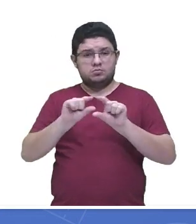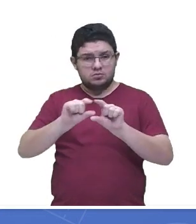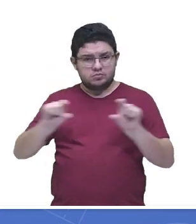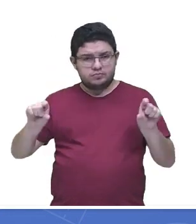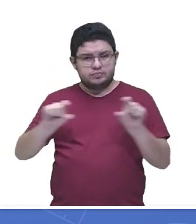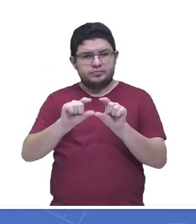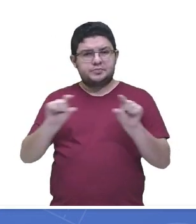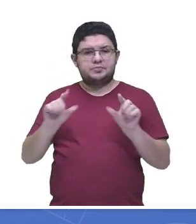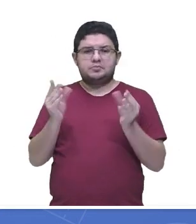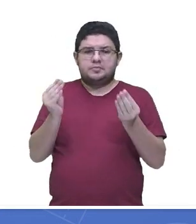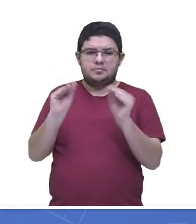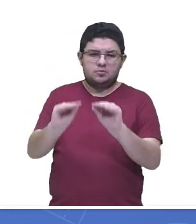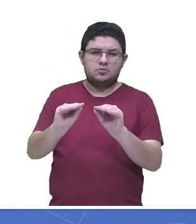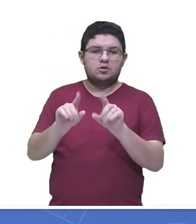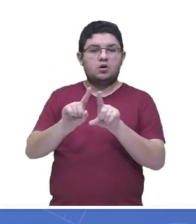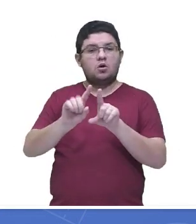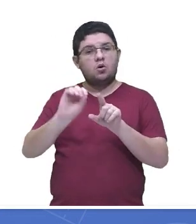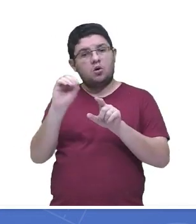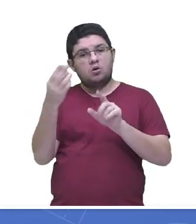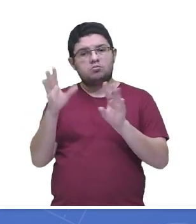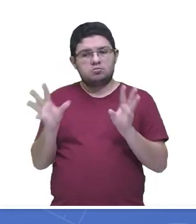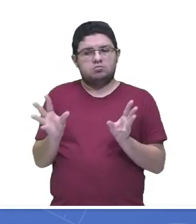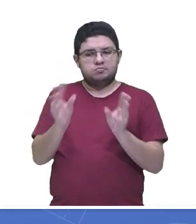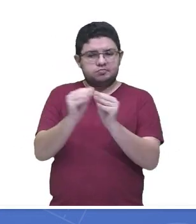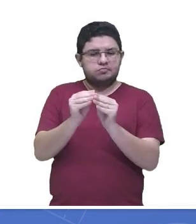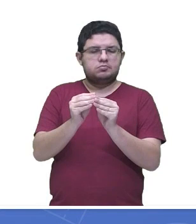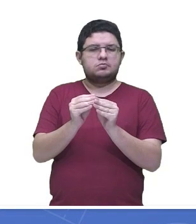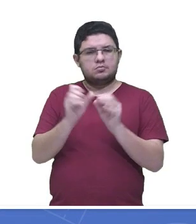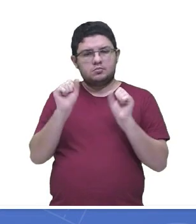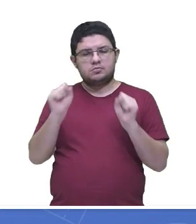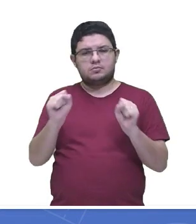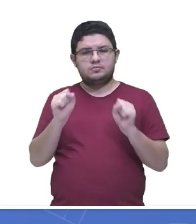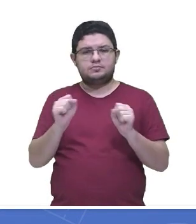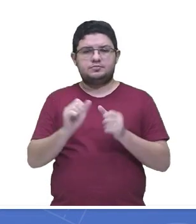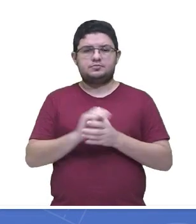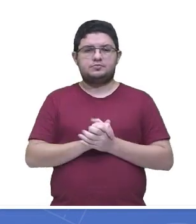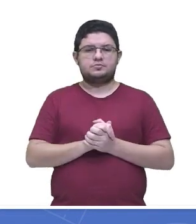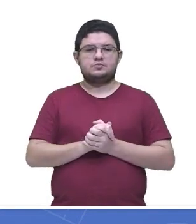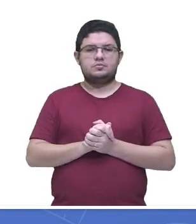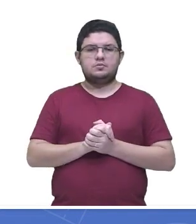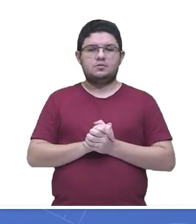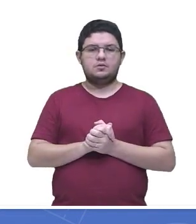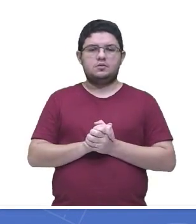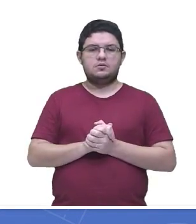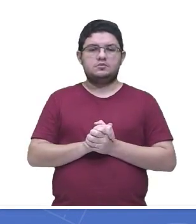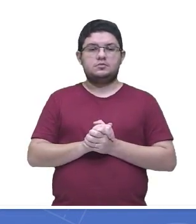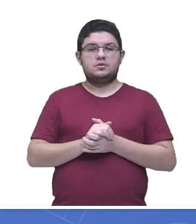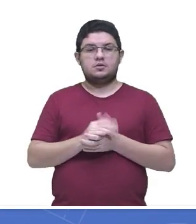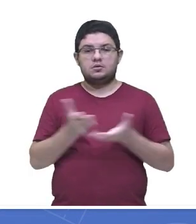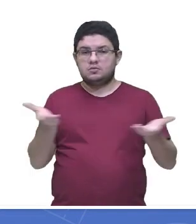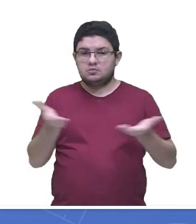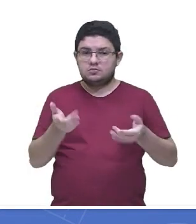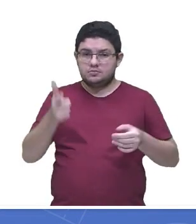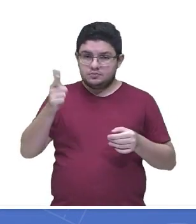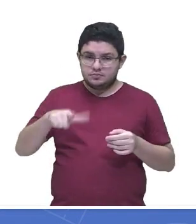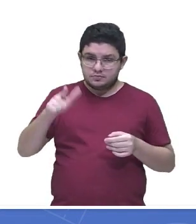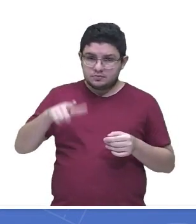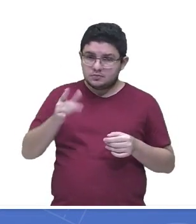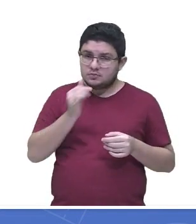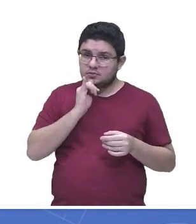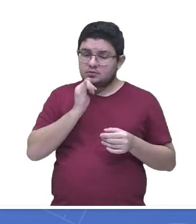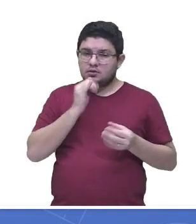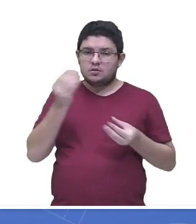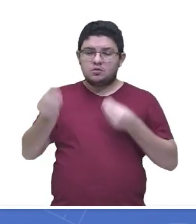que é muito comum, as abreviações, encurtar, right? Agora eu vou dar mais alguns exemplos aqui com a forma